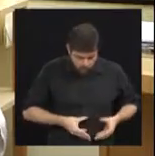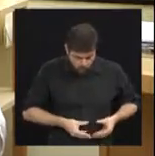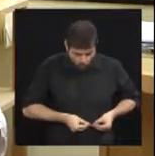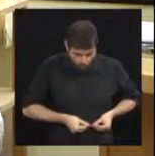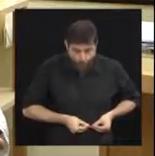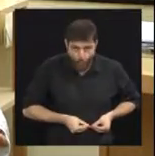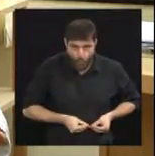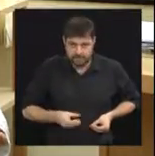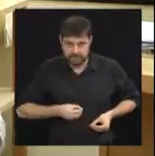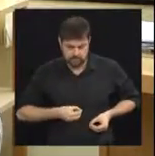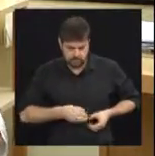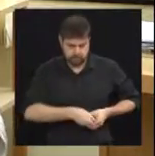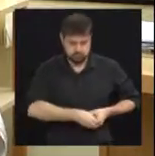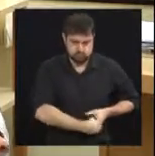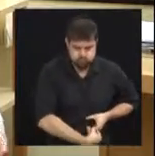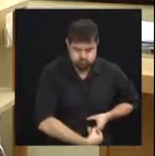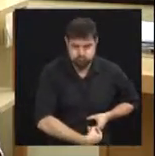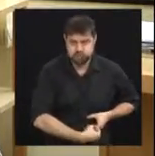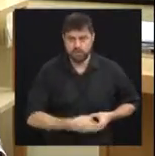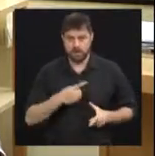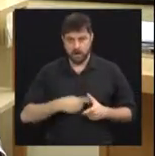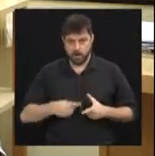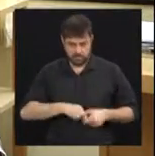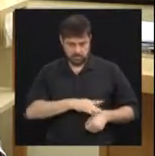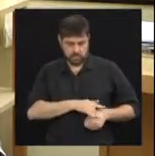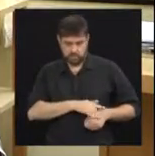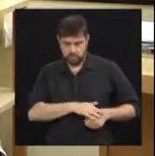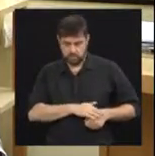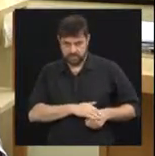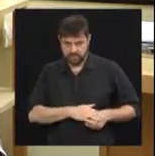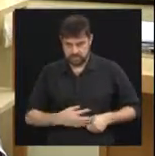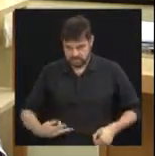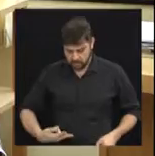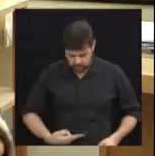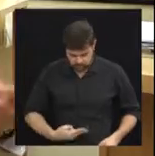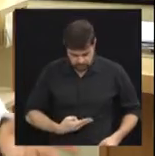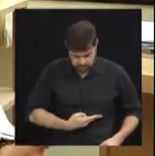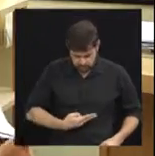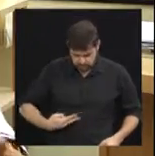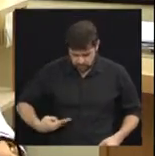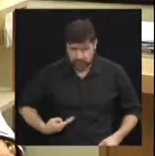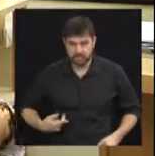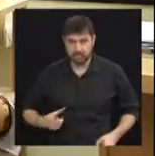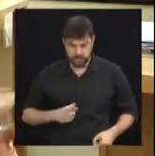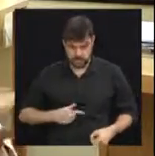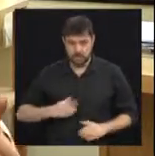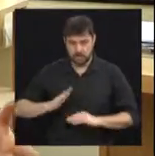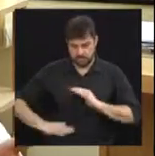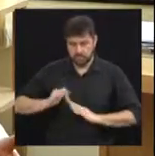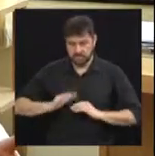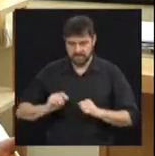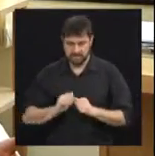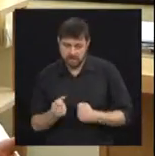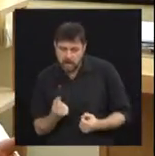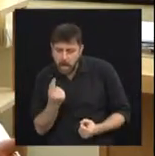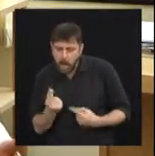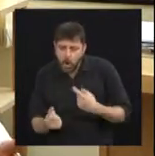existem cistos ovarianos. Então é uma cirurgia, um procedimento realizado em algumas